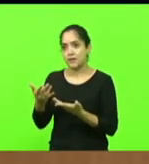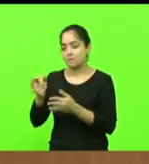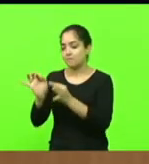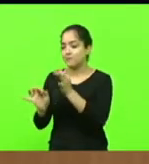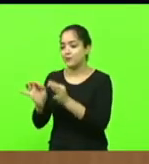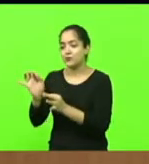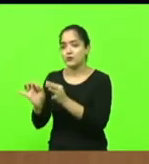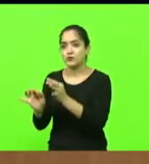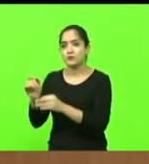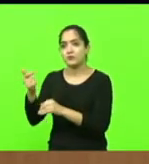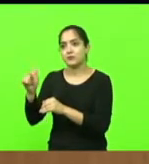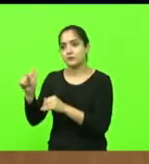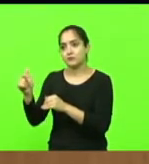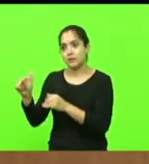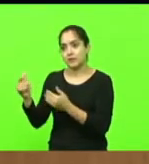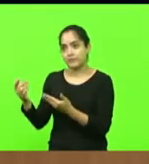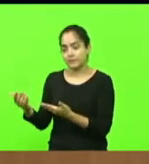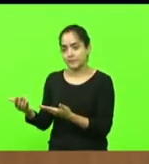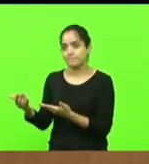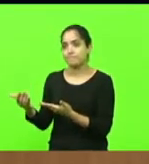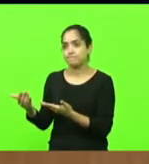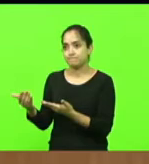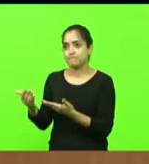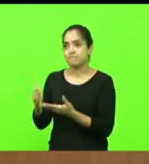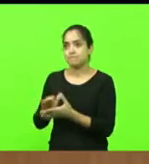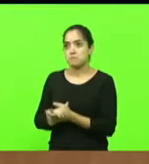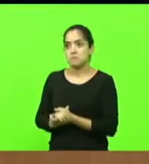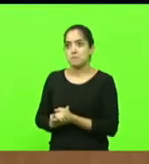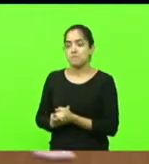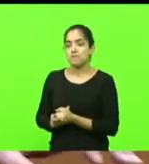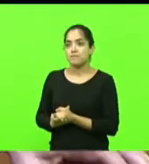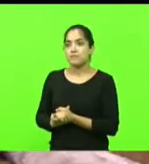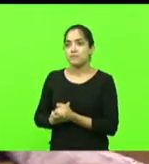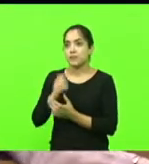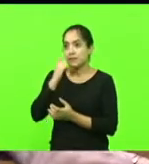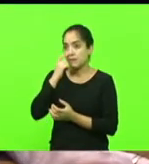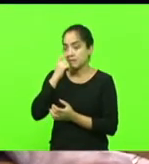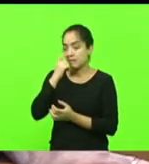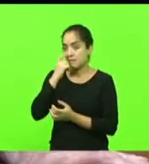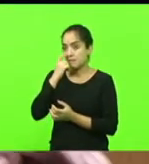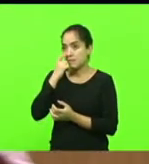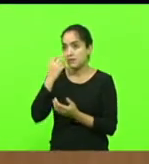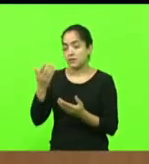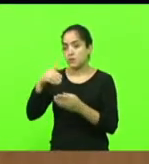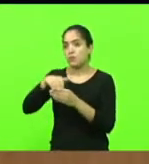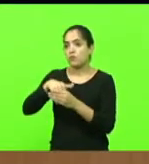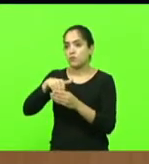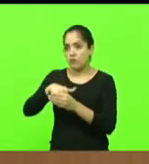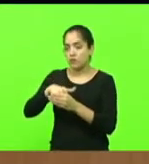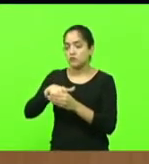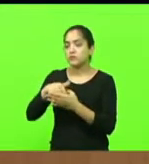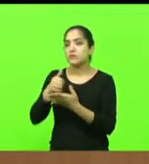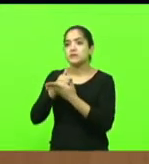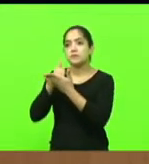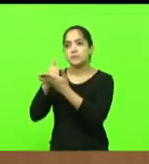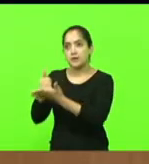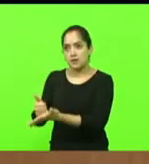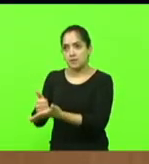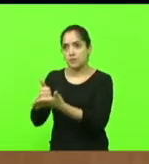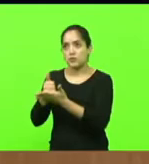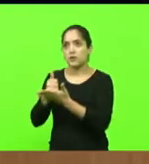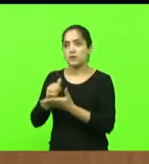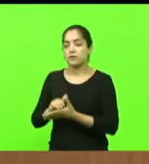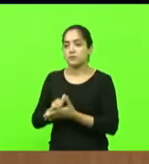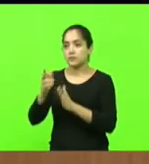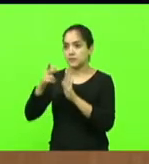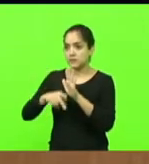injustiçado por uma atitude completamente arbitrária. Então, obviamente, que o nosso voto será a favor do